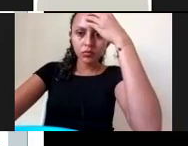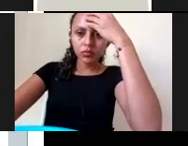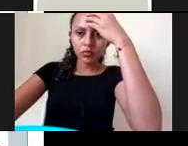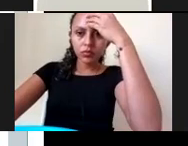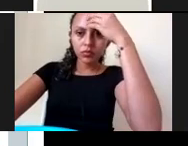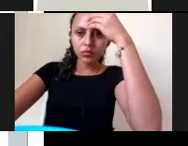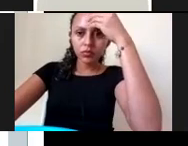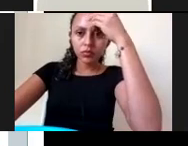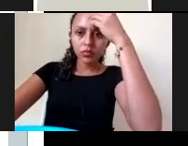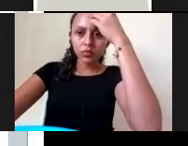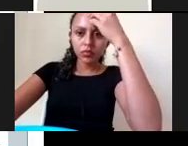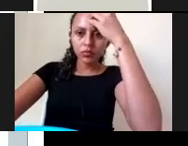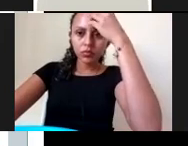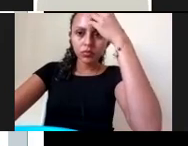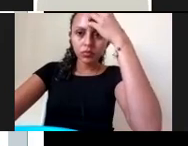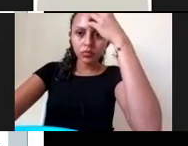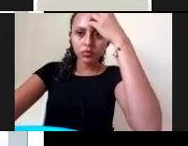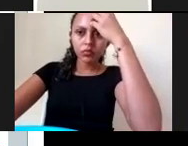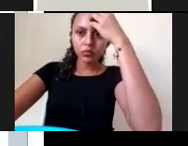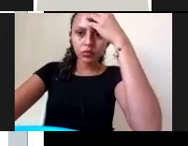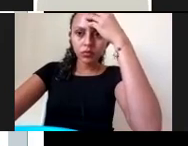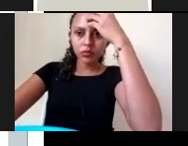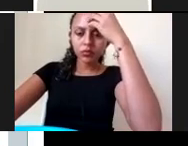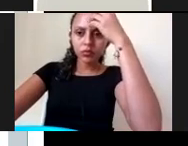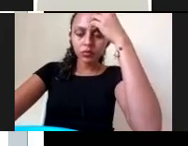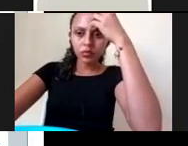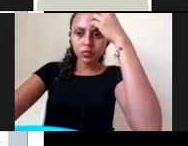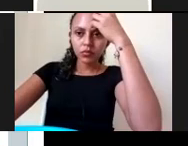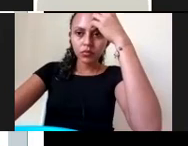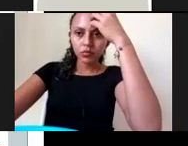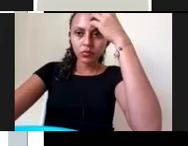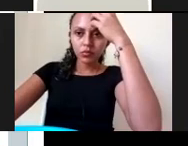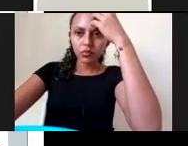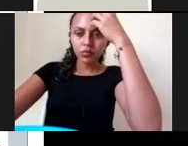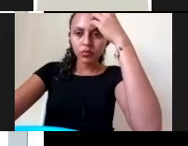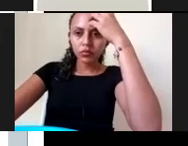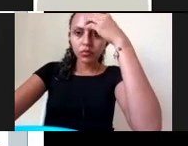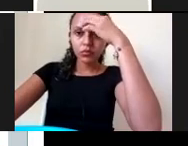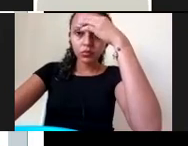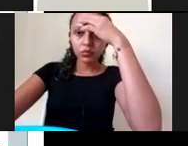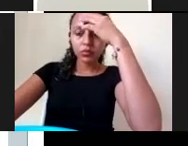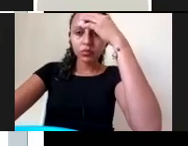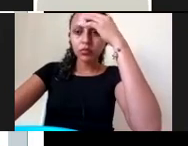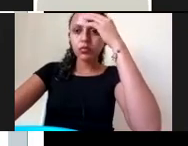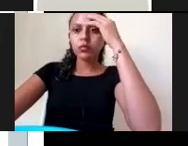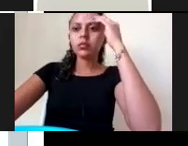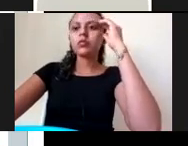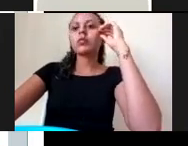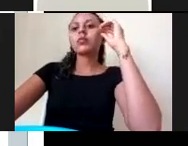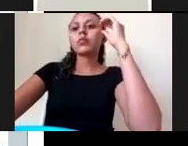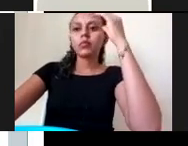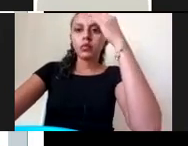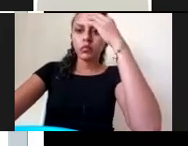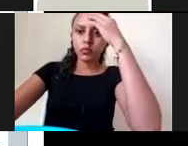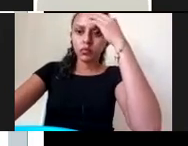mastigomastia, que é aumento da mama do homem. Os tipos de tórax, tem o chato, tem um túnel,